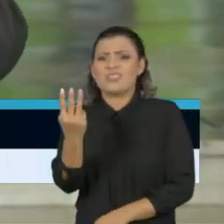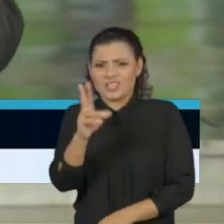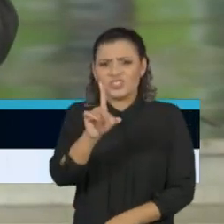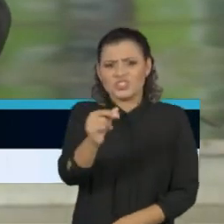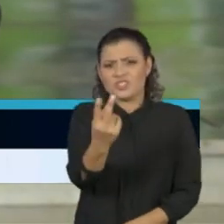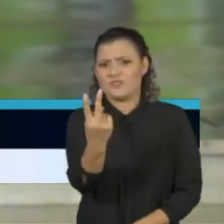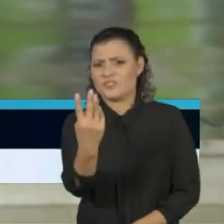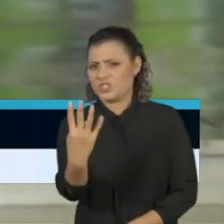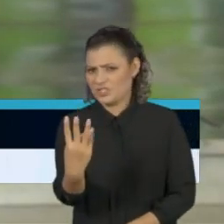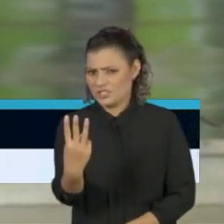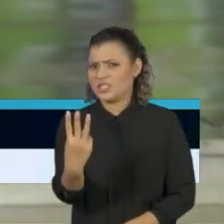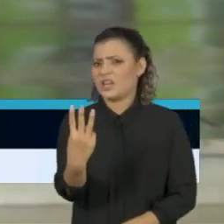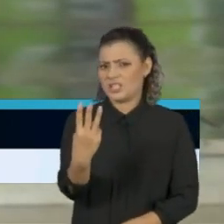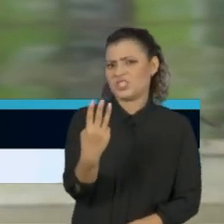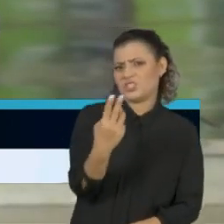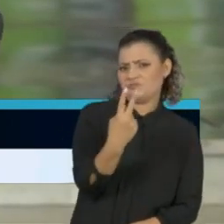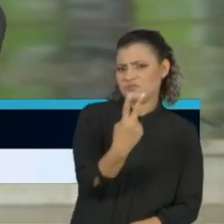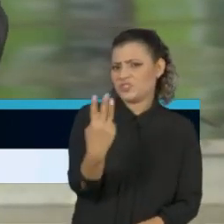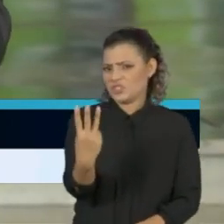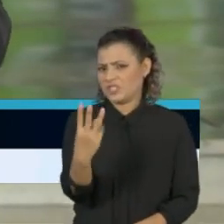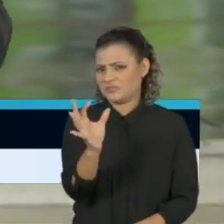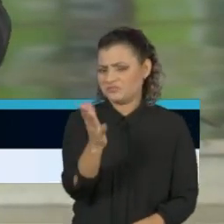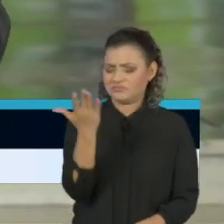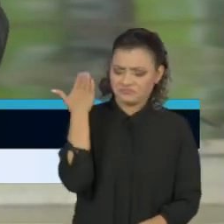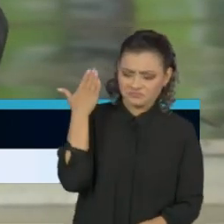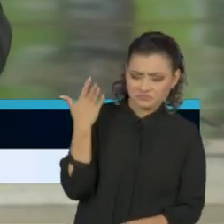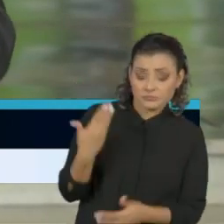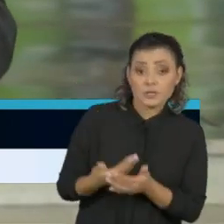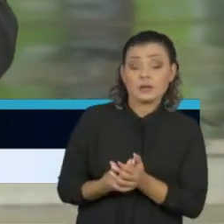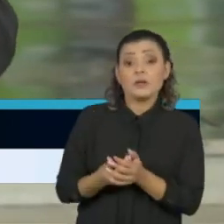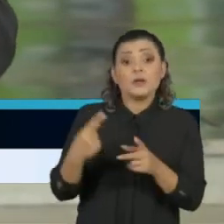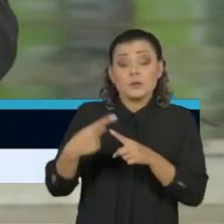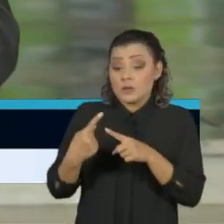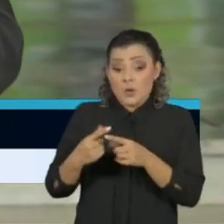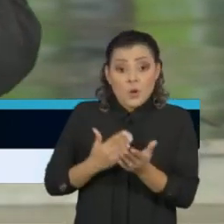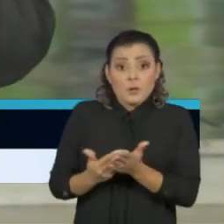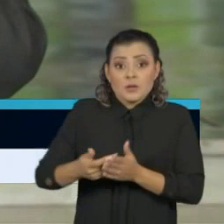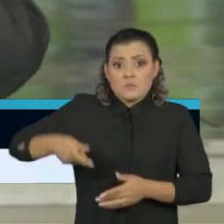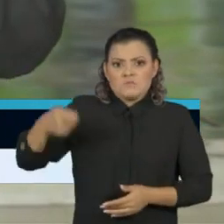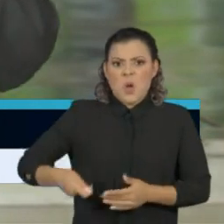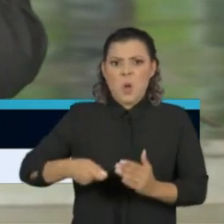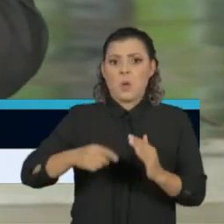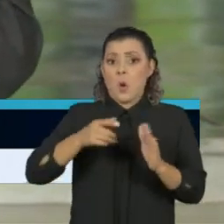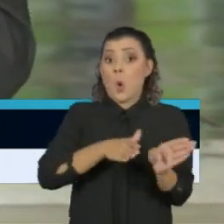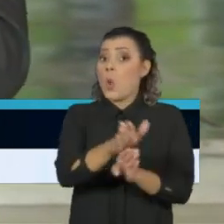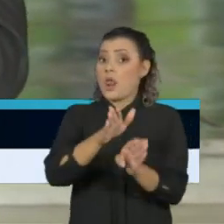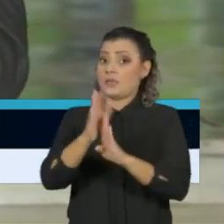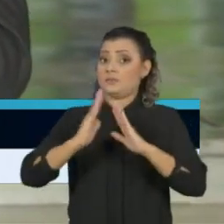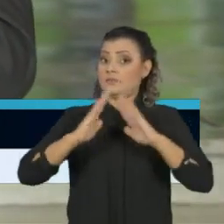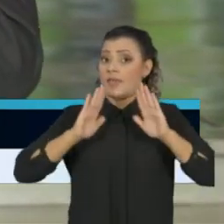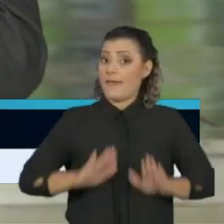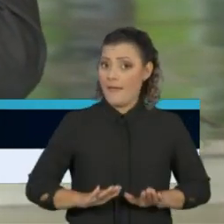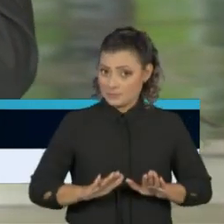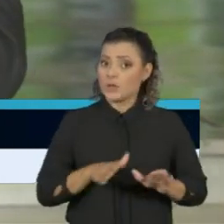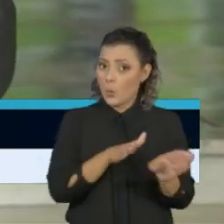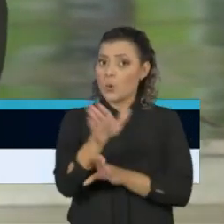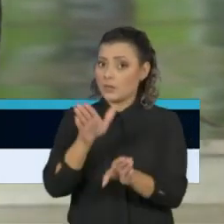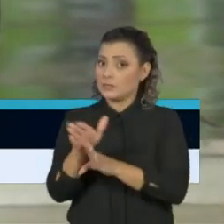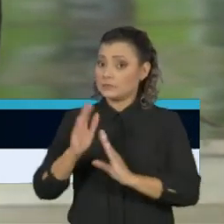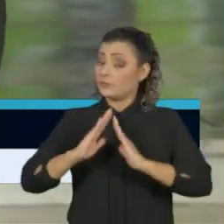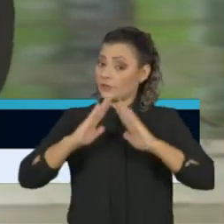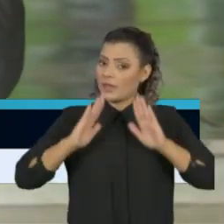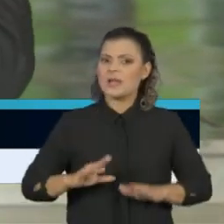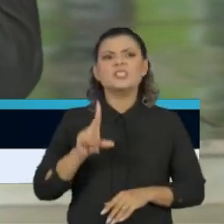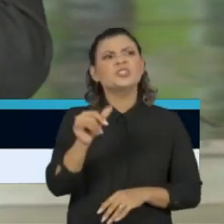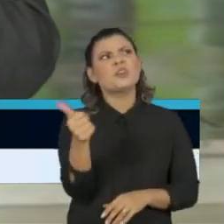23, porque a restrição, vamos chamar assim, a quarentena que foi colocada é do dia